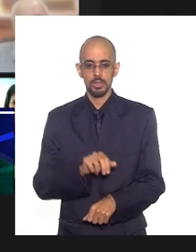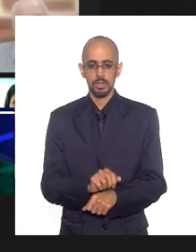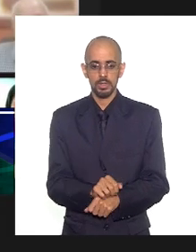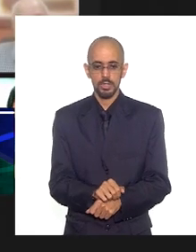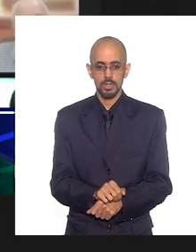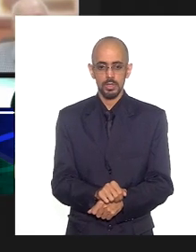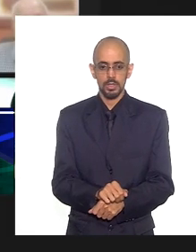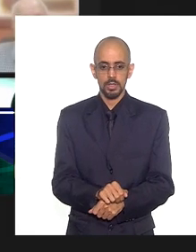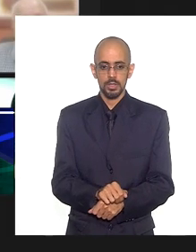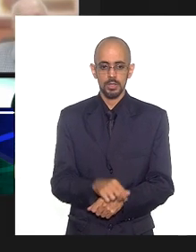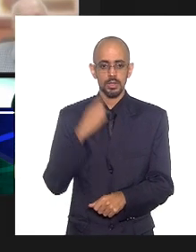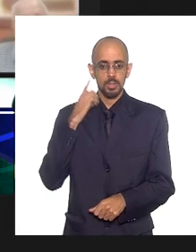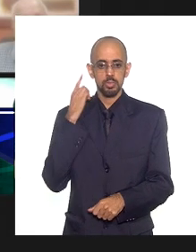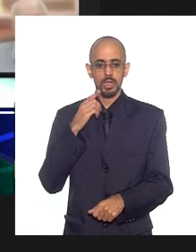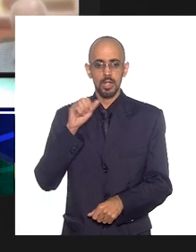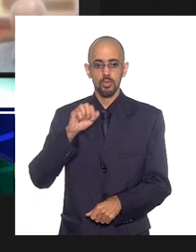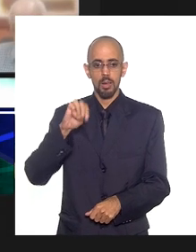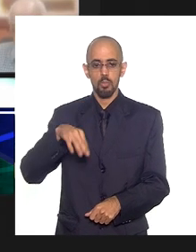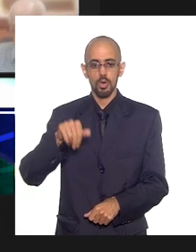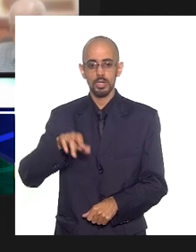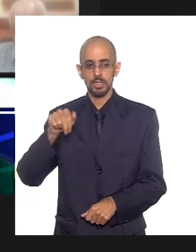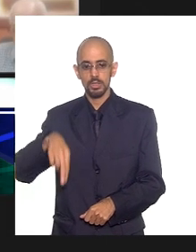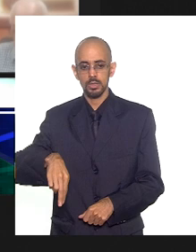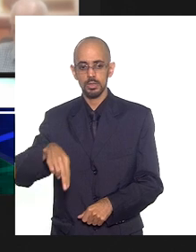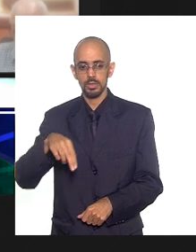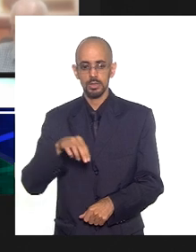Deputado Rodrigo Amorim.